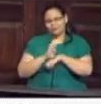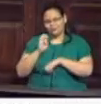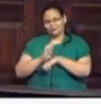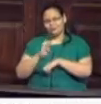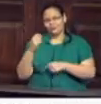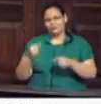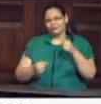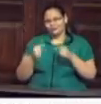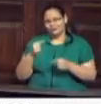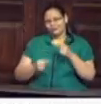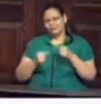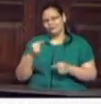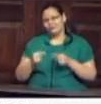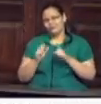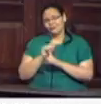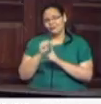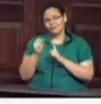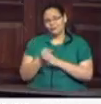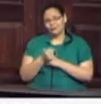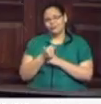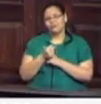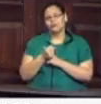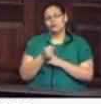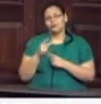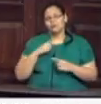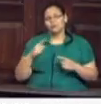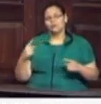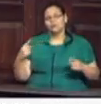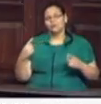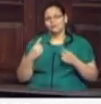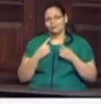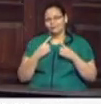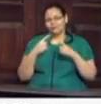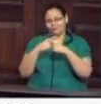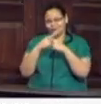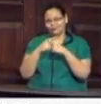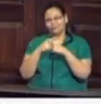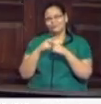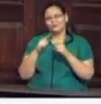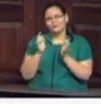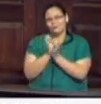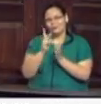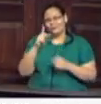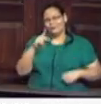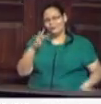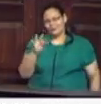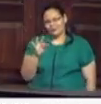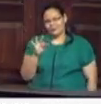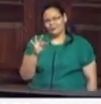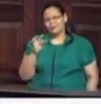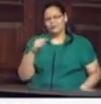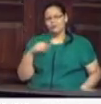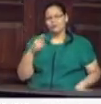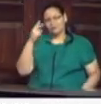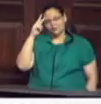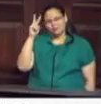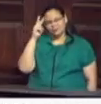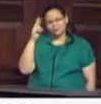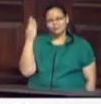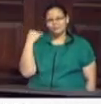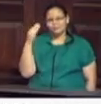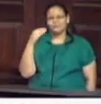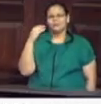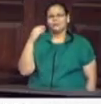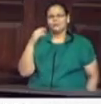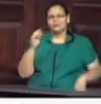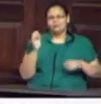esta mensagem especificamente, houve fortes divergências dentro do PT. Eu me lembro do senador Lindbergh Farias no Senado e do então líder do PT na Câmara,